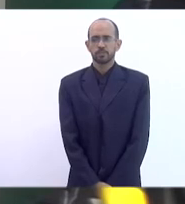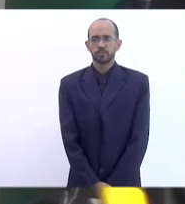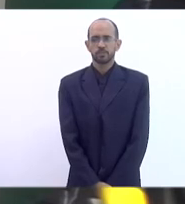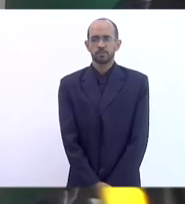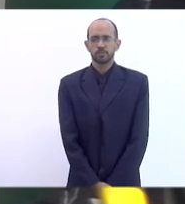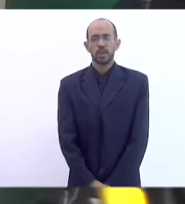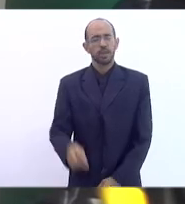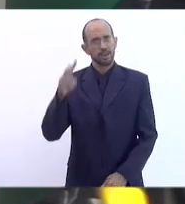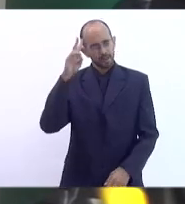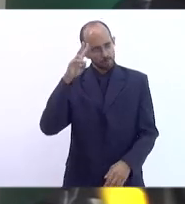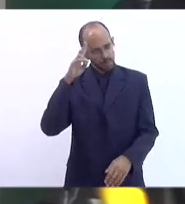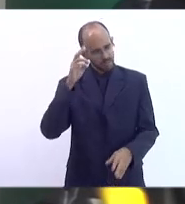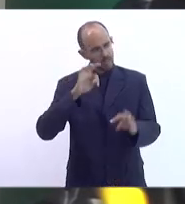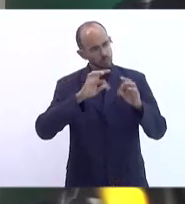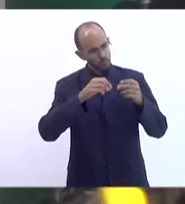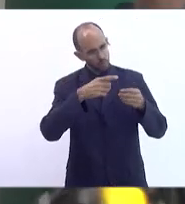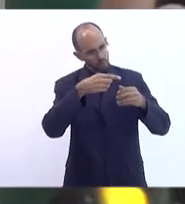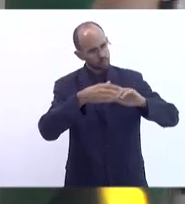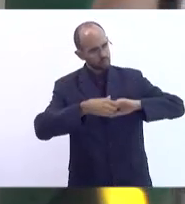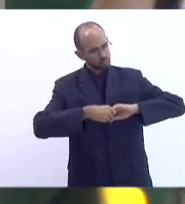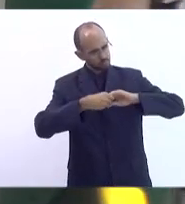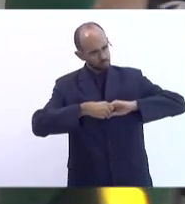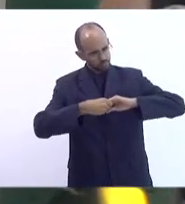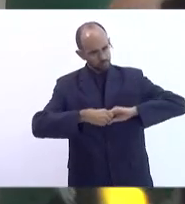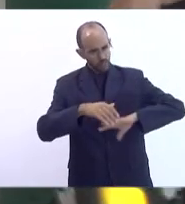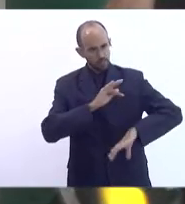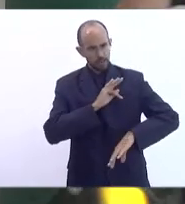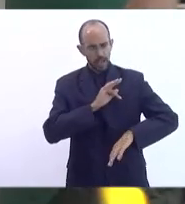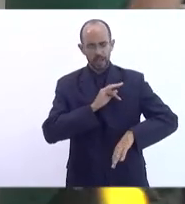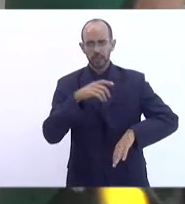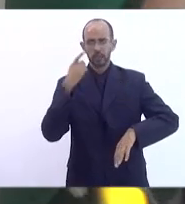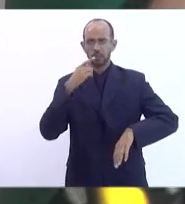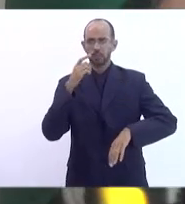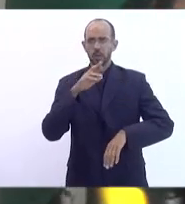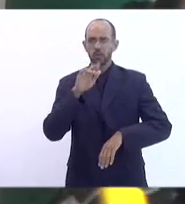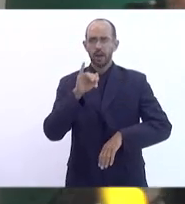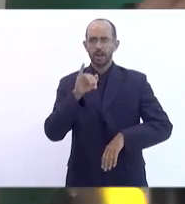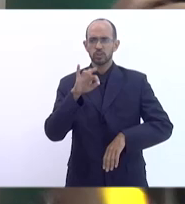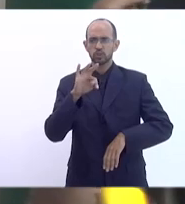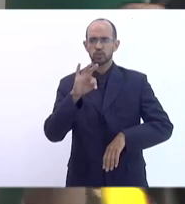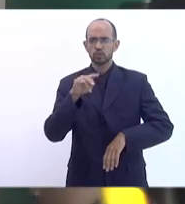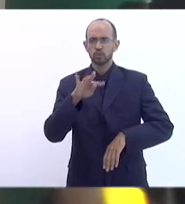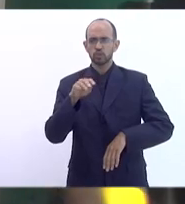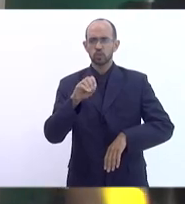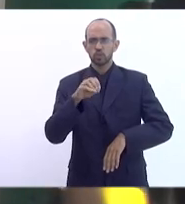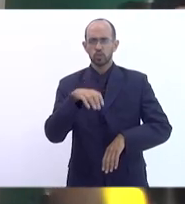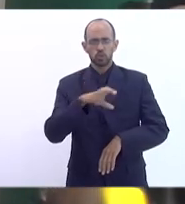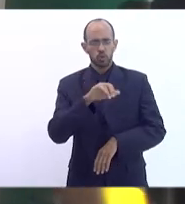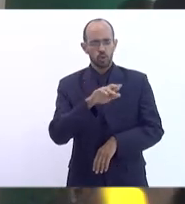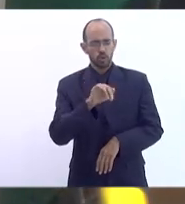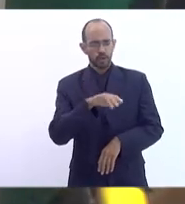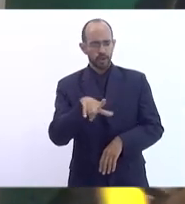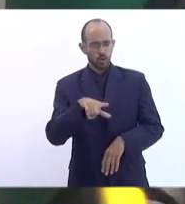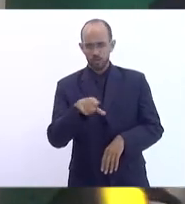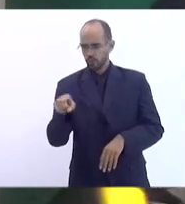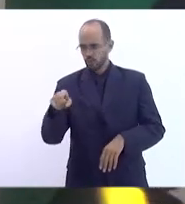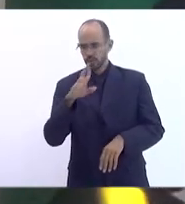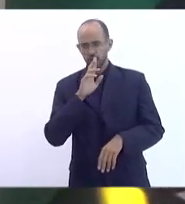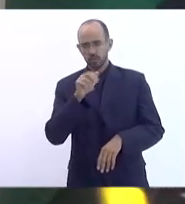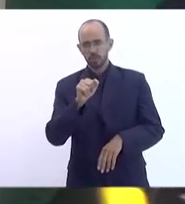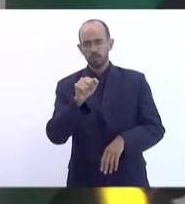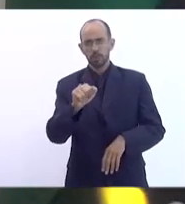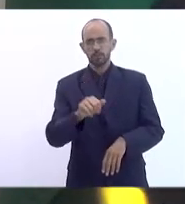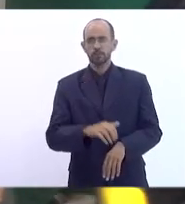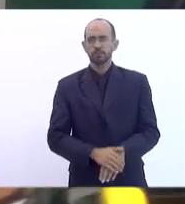a todos aí saudade também ele tá da Marta Deputado Ratinho e O Coronel e você deu parabéns Obrigado